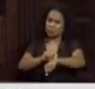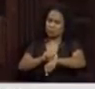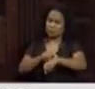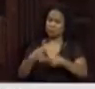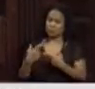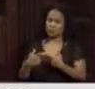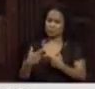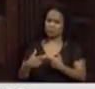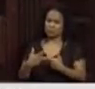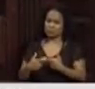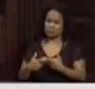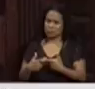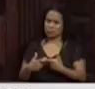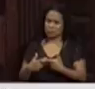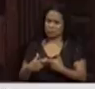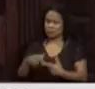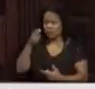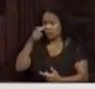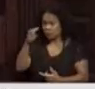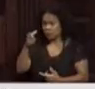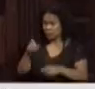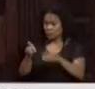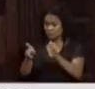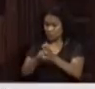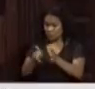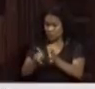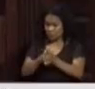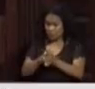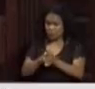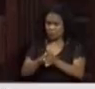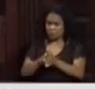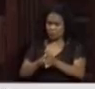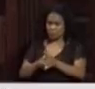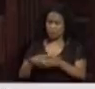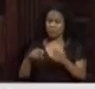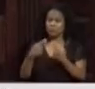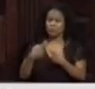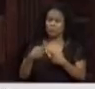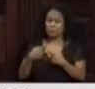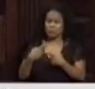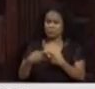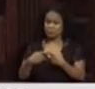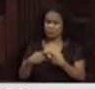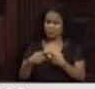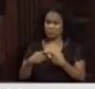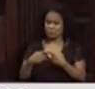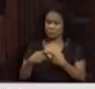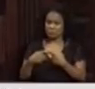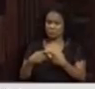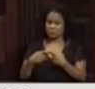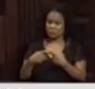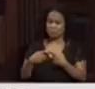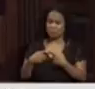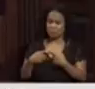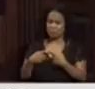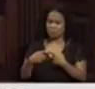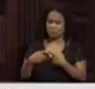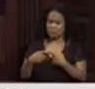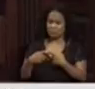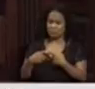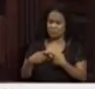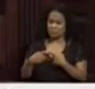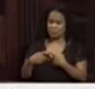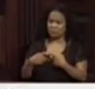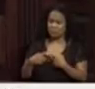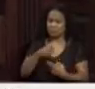também, a palavra. Não, eu quero também chamar a atenção eu da própria usando presidenta. O horário do Eliomar Coelho. Do Zaqueu Teixeira. E quero dizer o